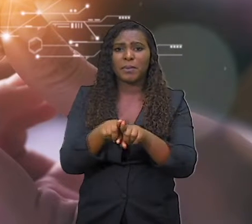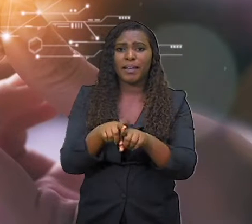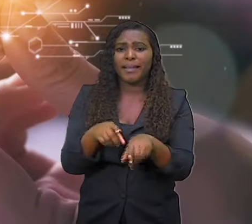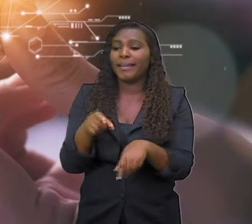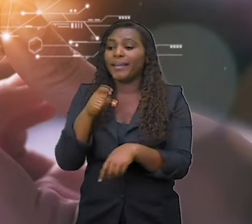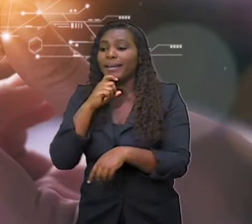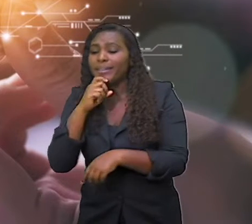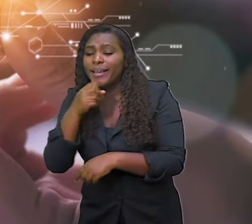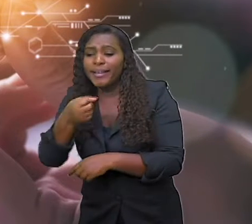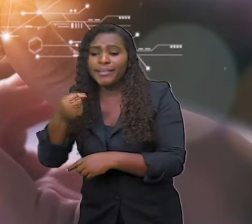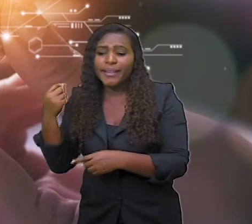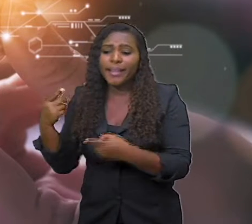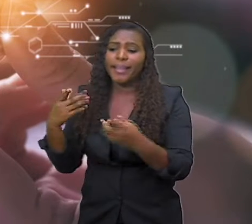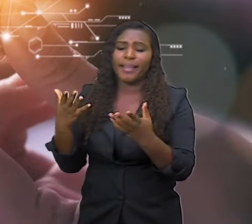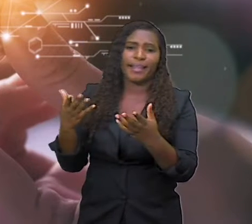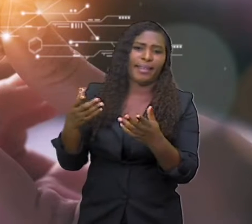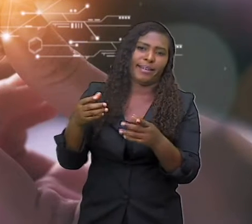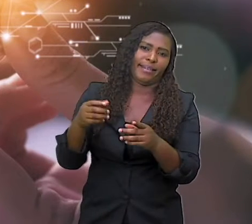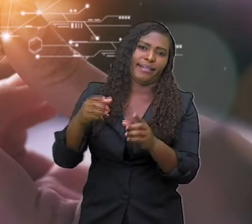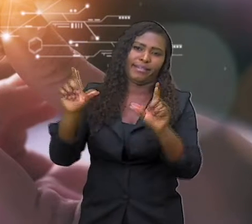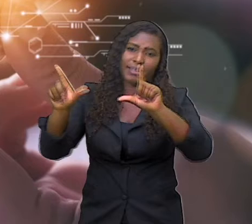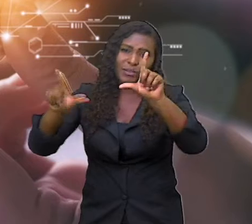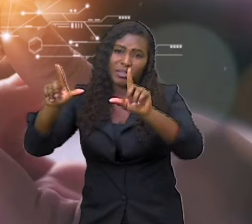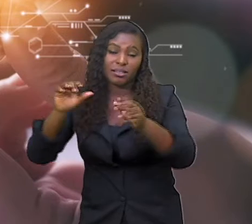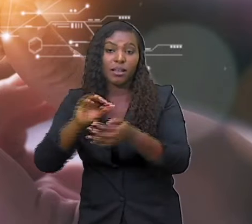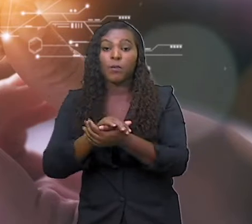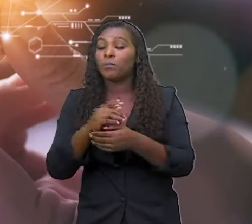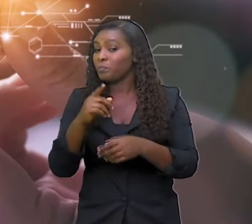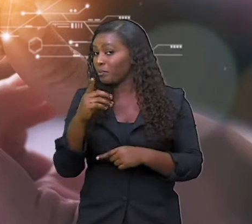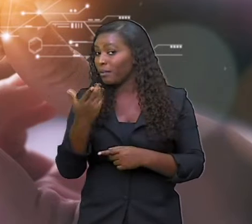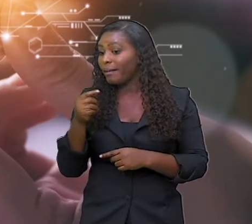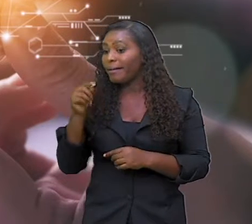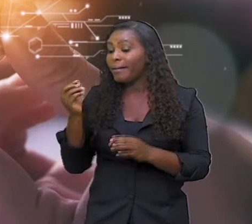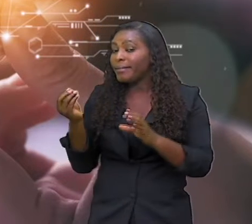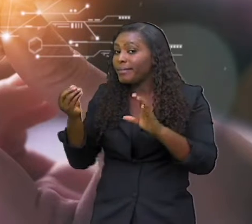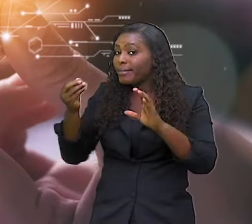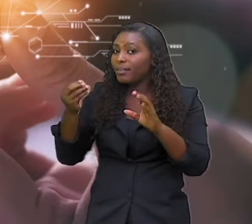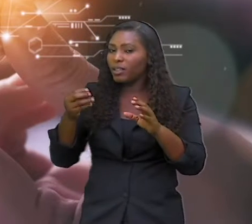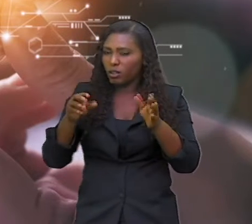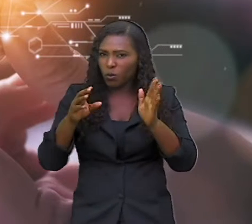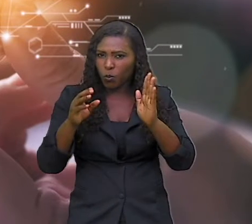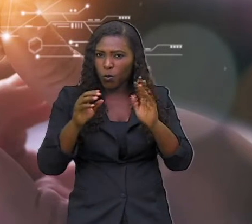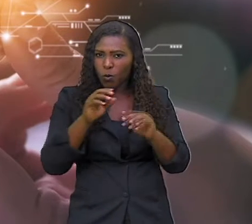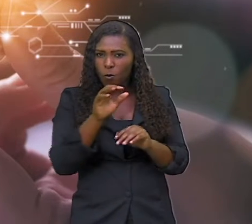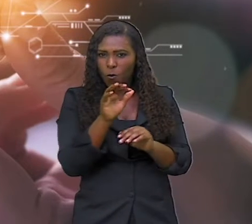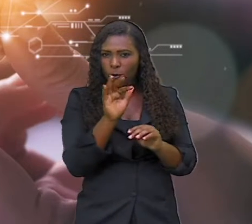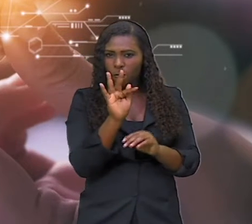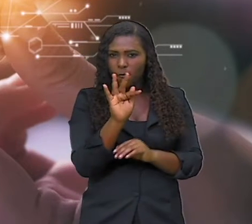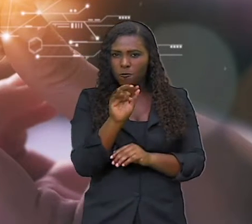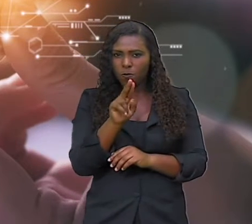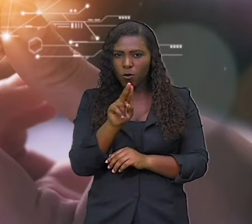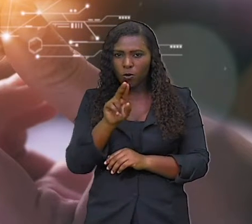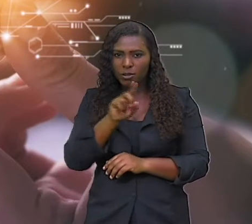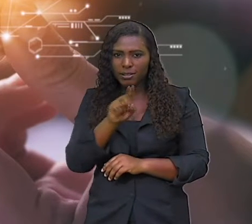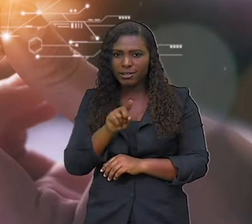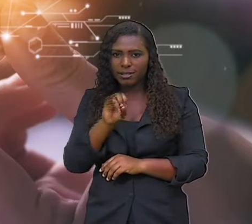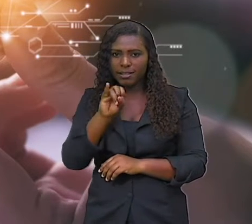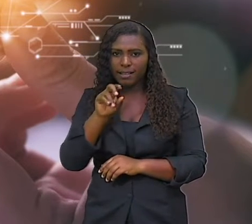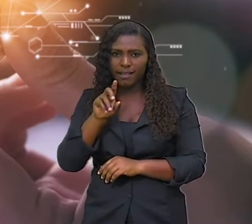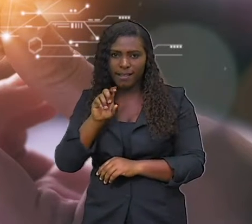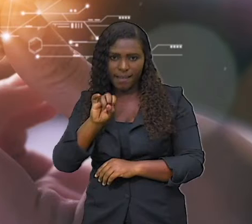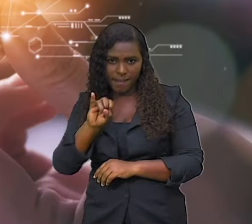seu interior um fio que se derrete com a facilidade quando tudo isso é muito